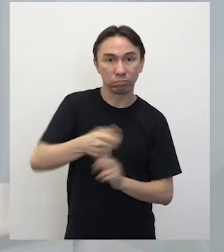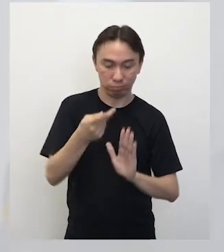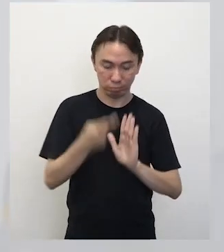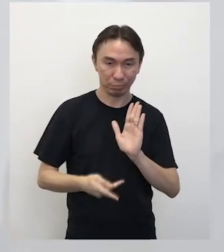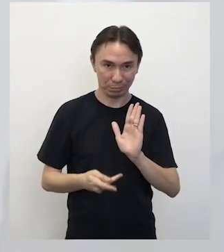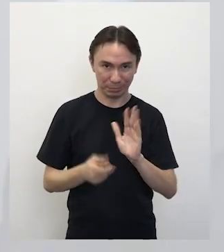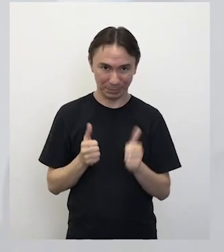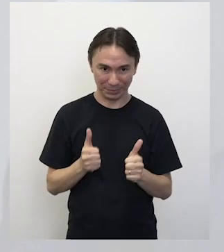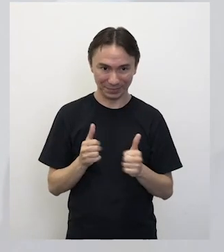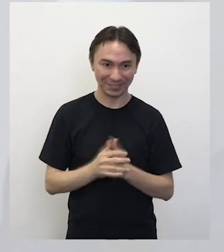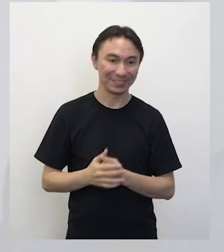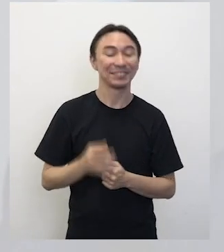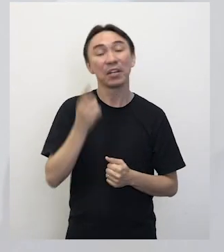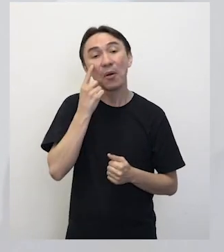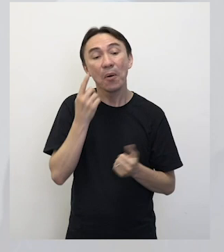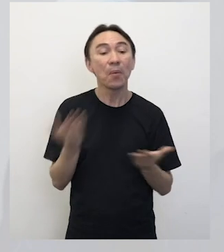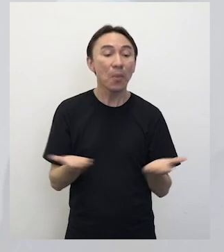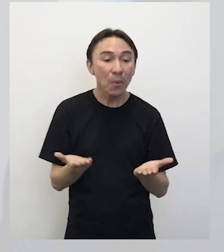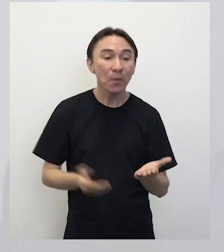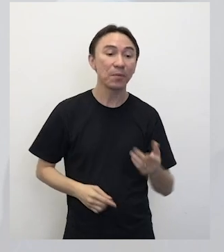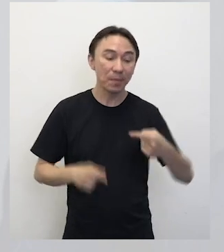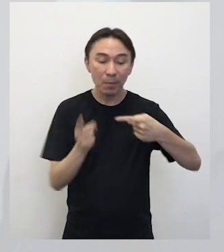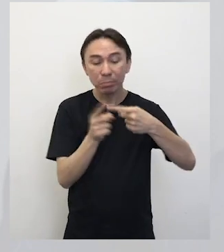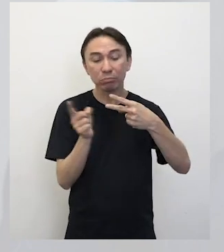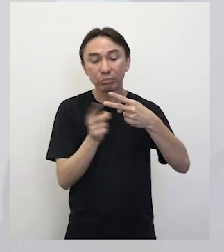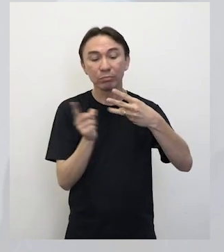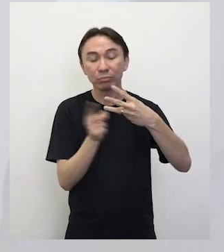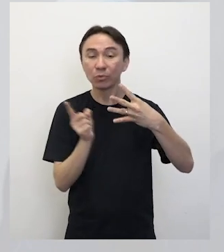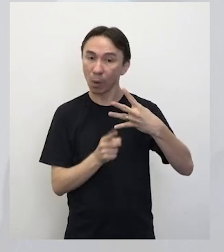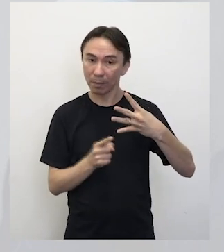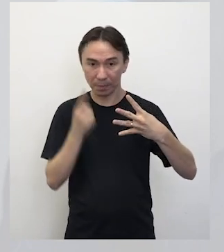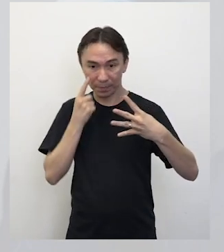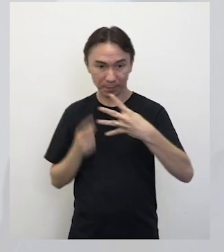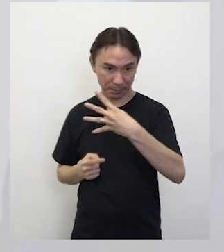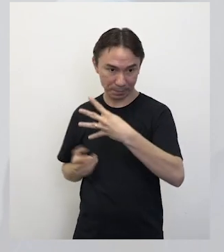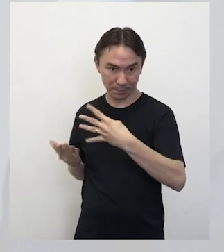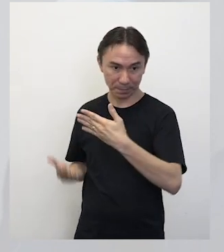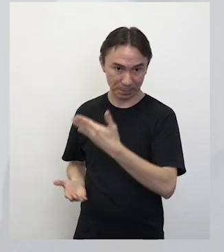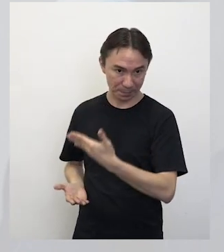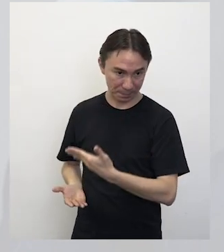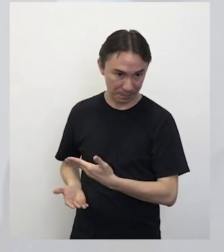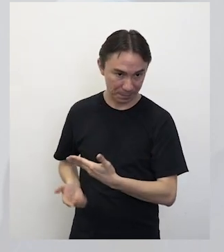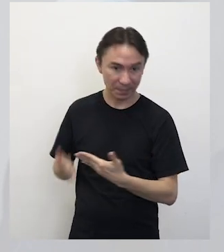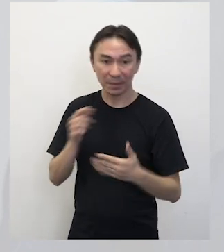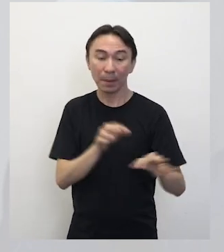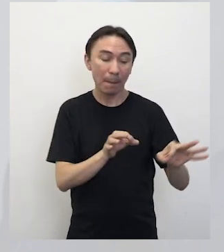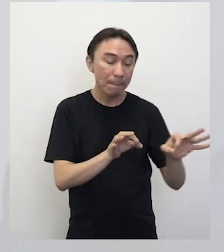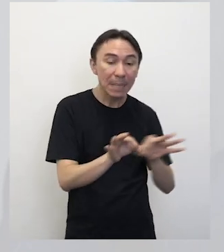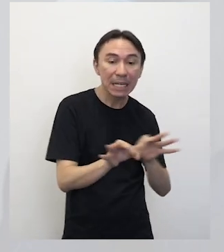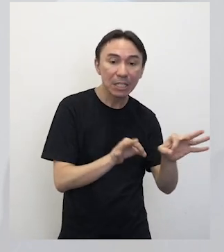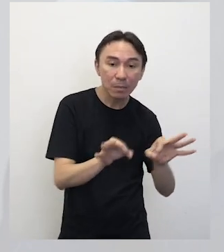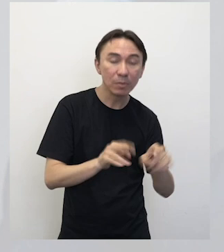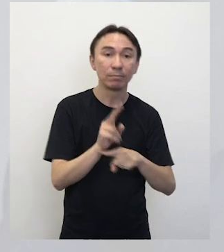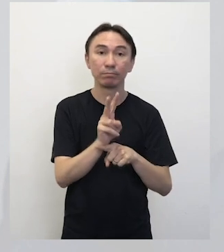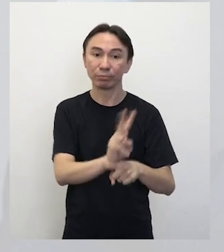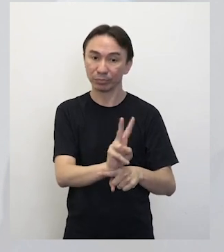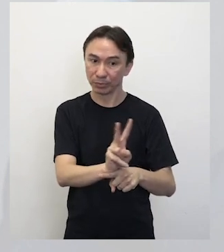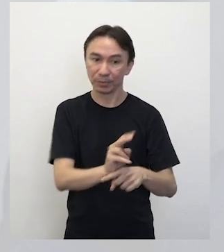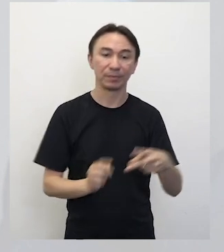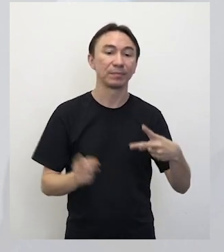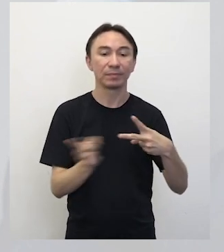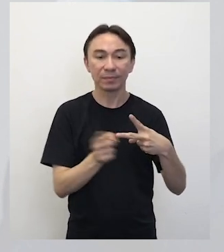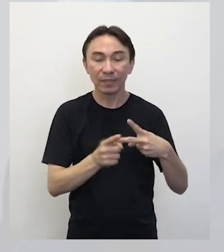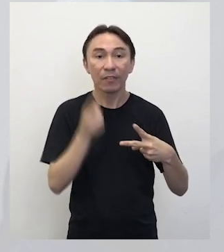os seguintes aspectos dos comportamentos empreendedores: planejamento e monitoramento sistemático, exigência de